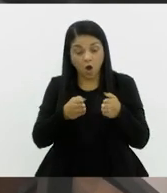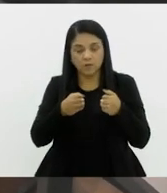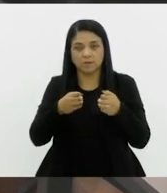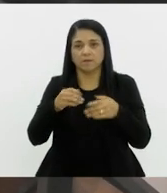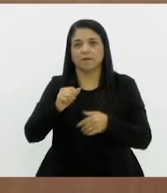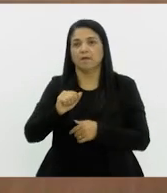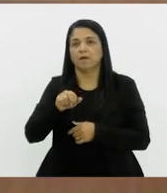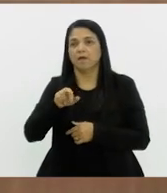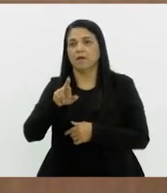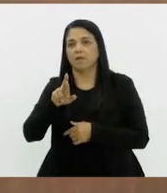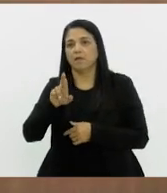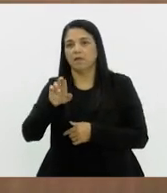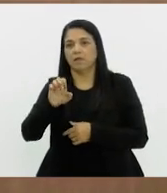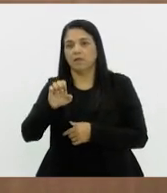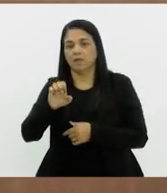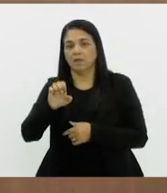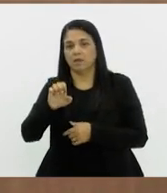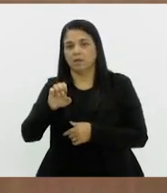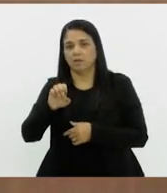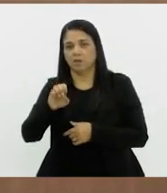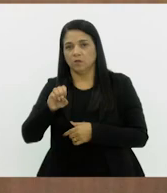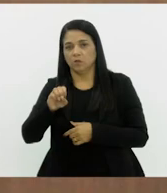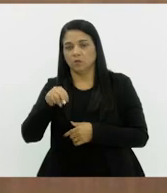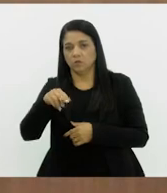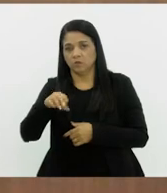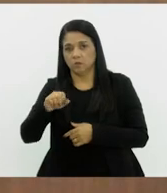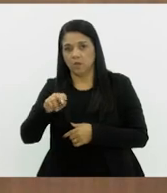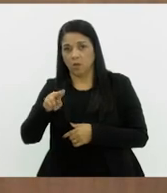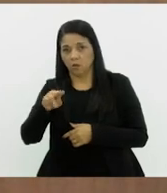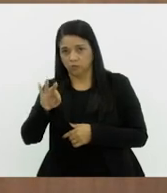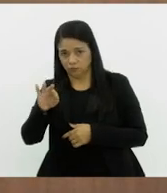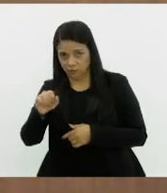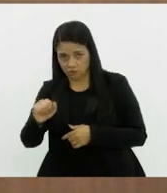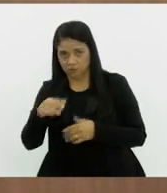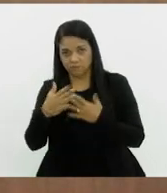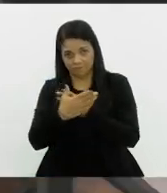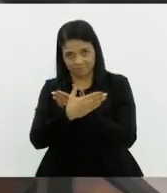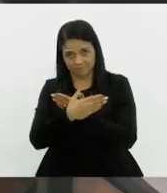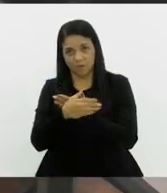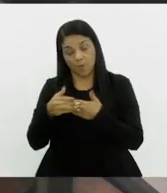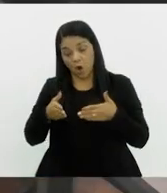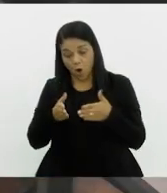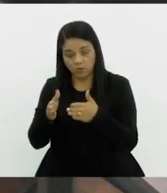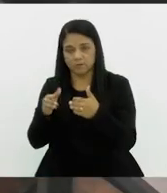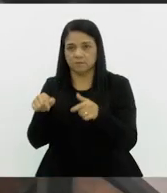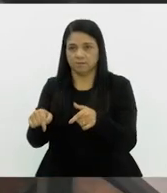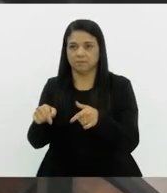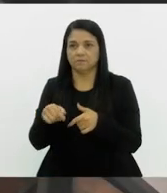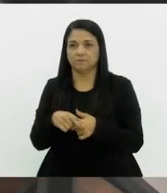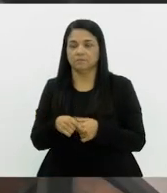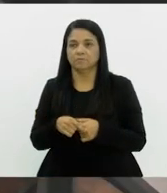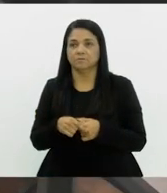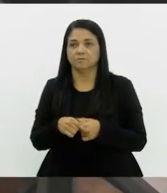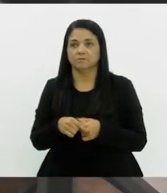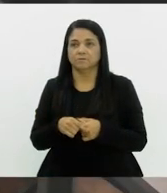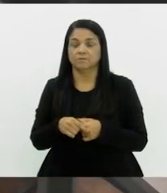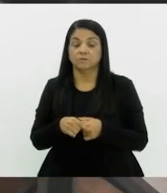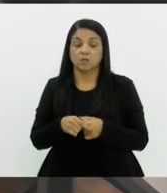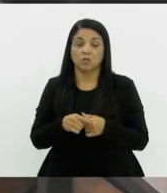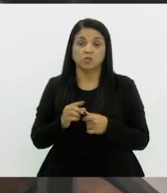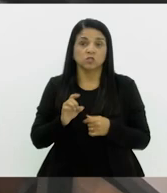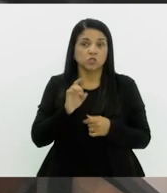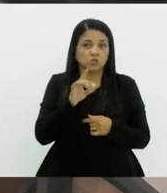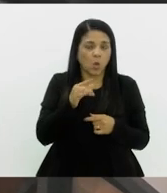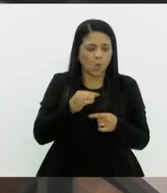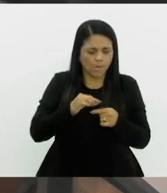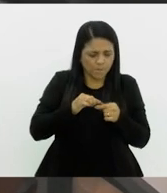gente faz a nossa circulação aérea. Sim, é uma das rotas. É uma das rotas que passa por cima das lagoas, é isso da barra, é isso que está falando. Passa um trecho em cima da lagoa, mas não só.